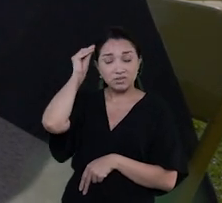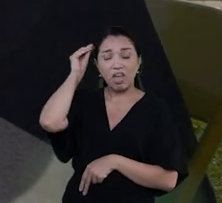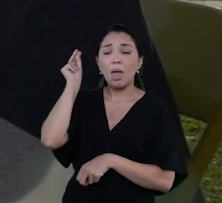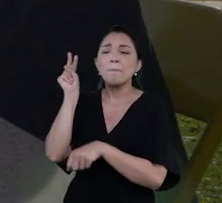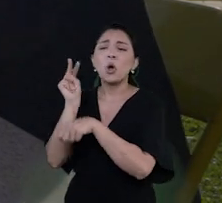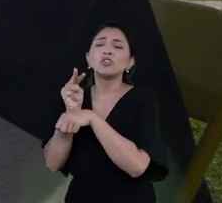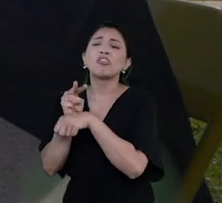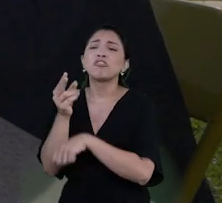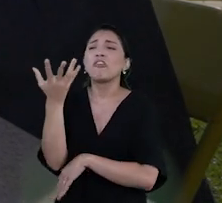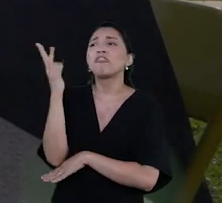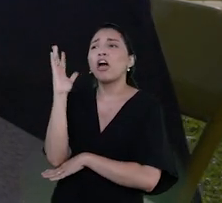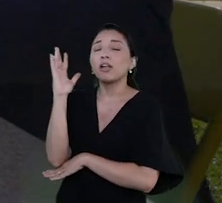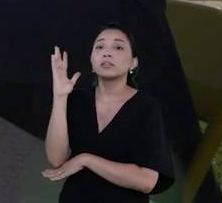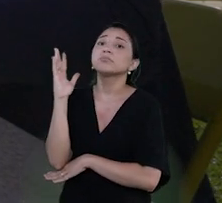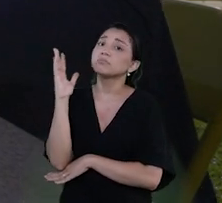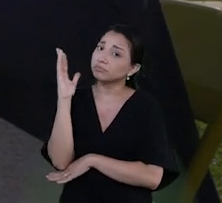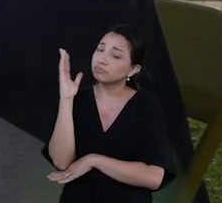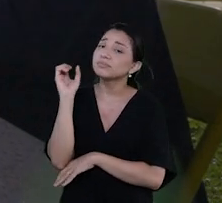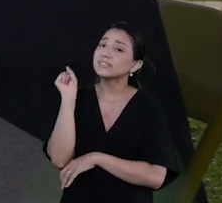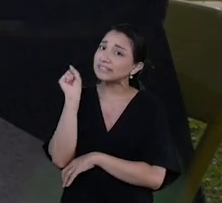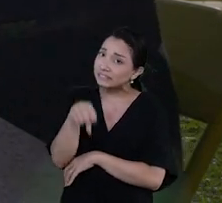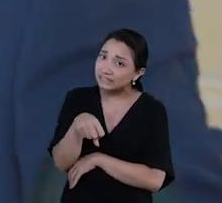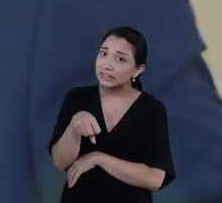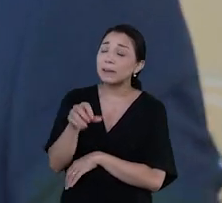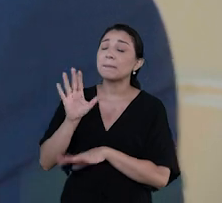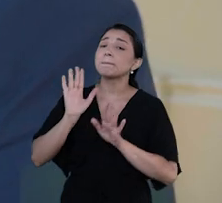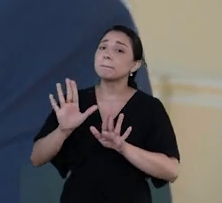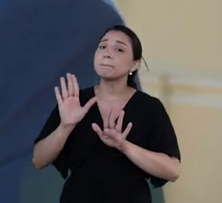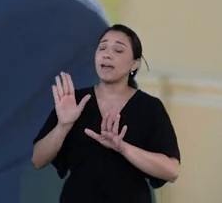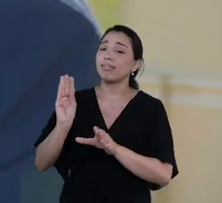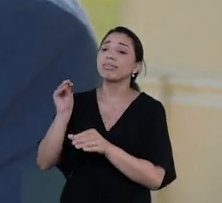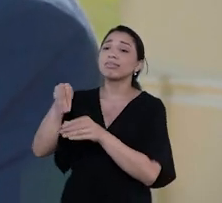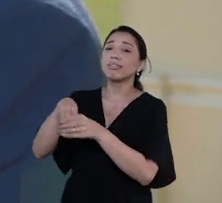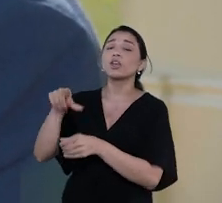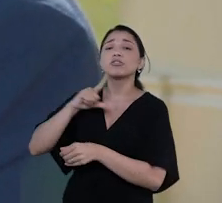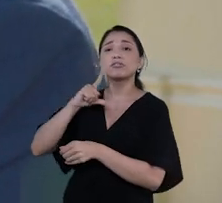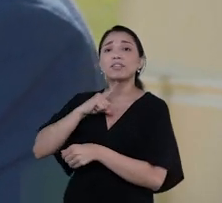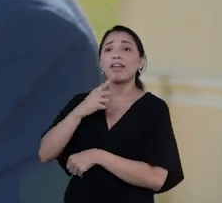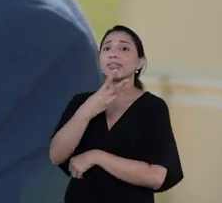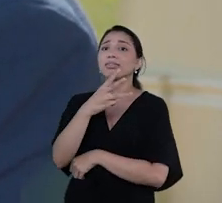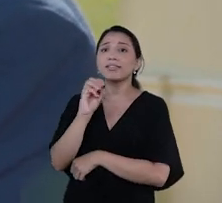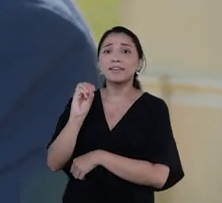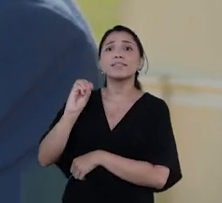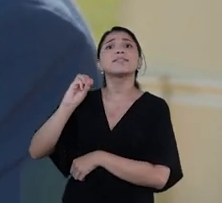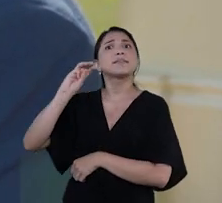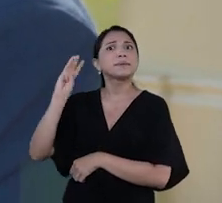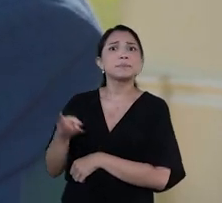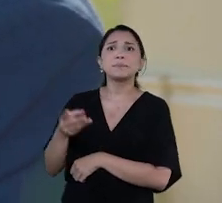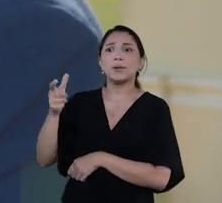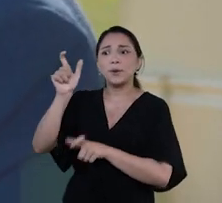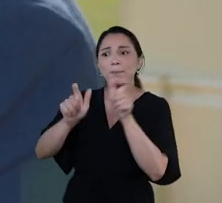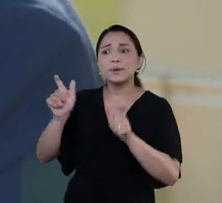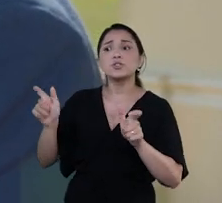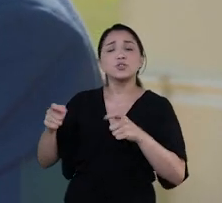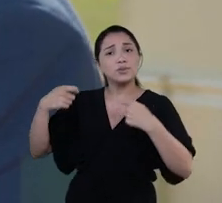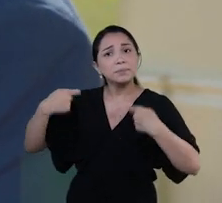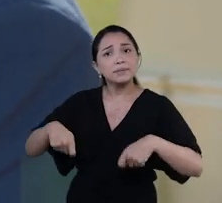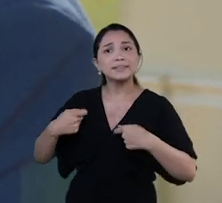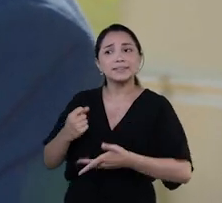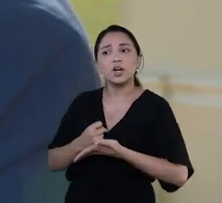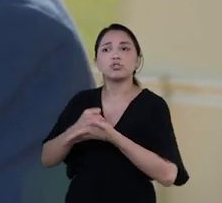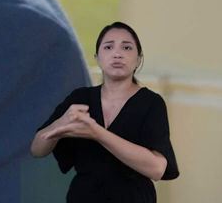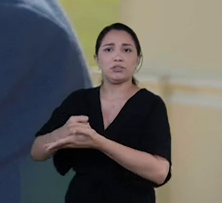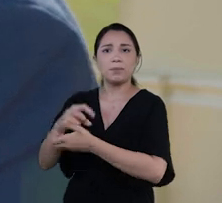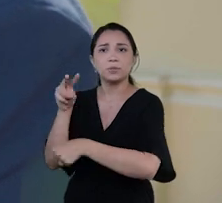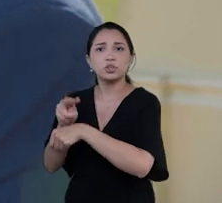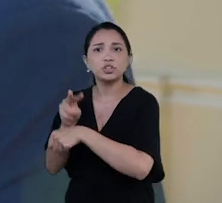temos que proteger mas lá vive 30 milhões de pessoas e que que estão lá naquela floresta e que vão ajudar a proteger sim assim como todos os nossos